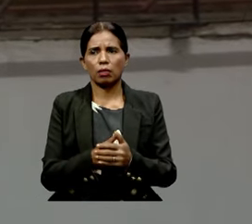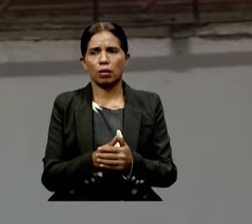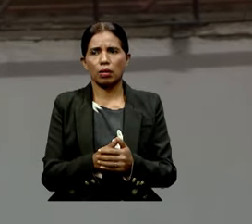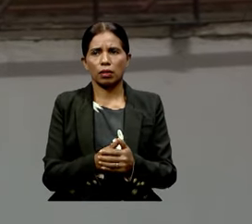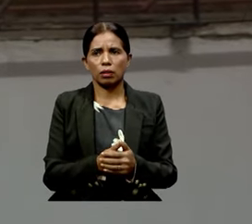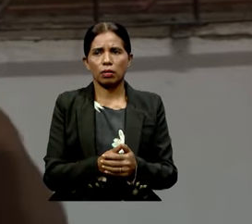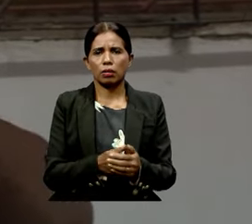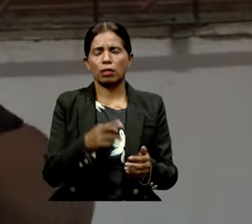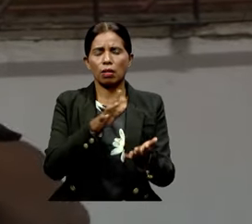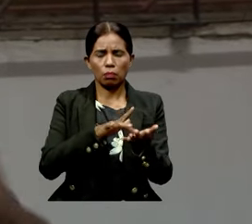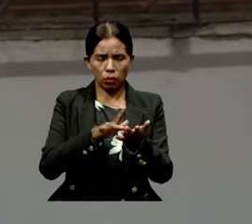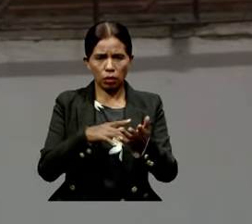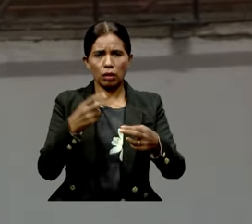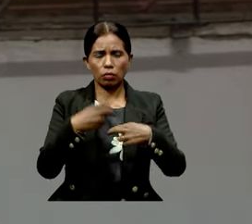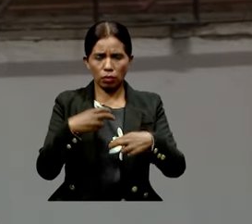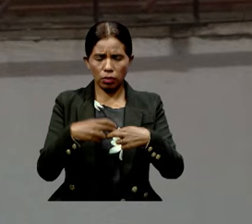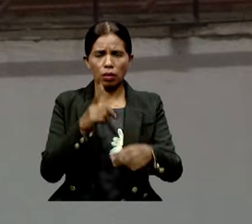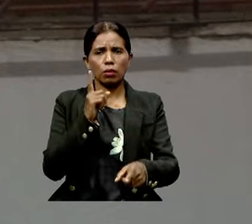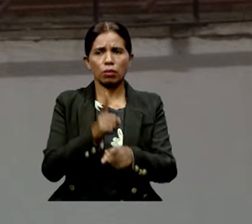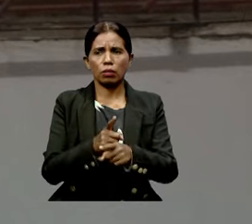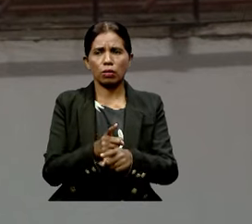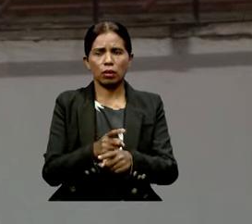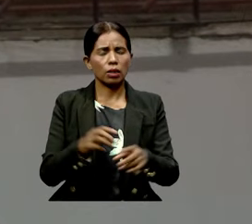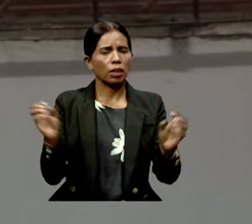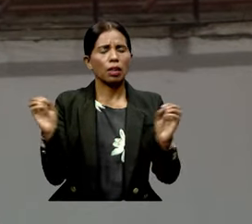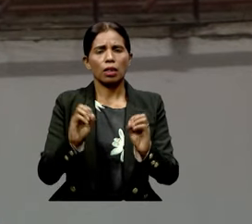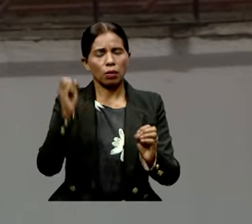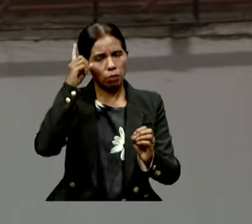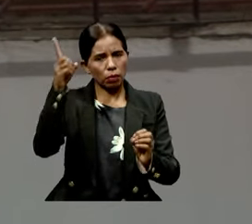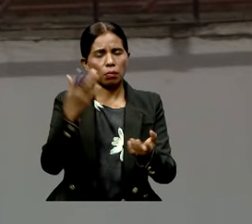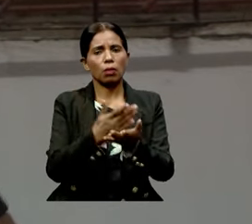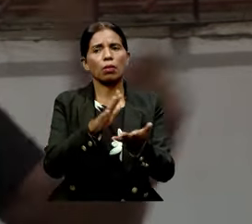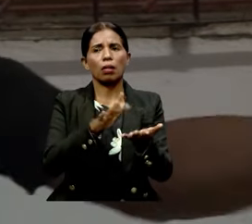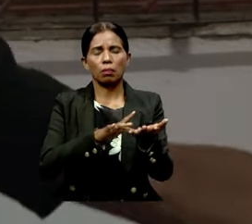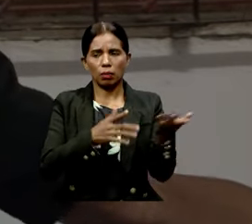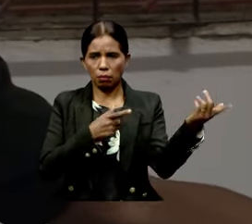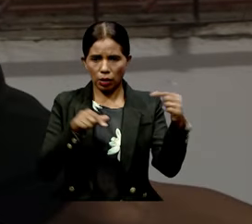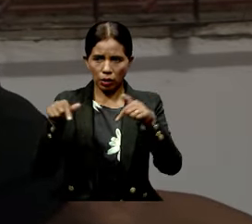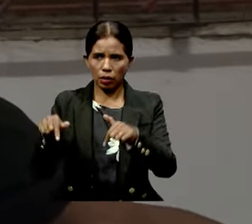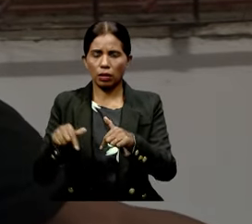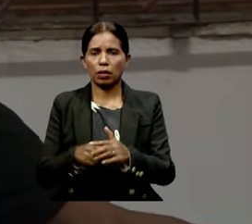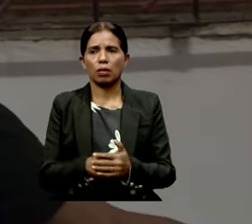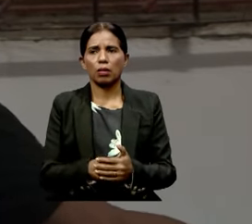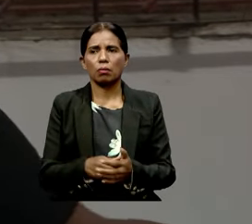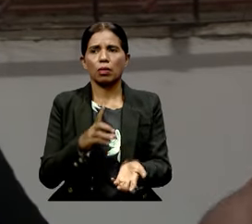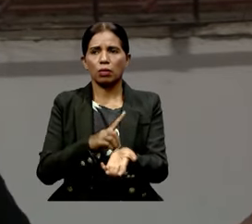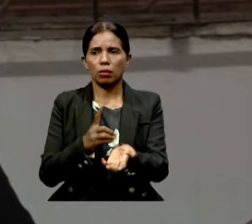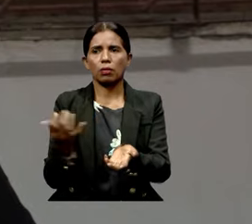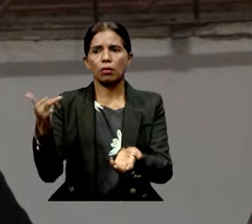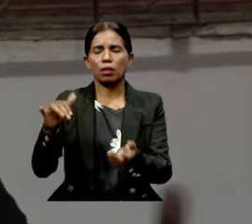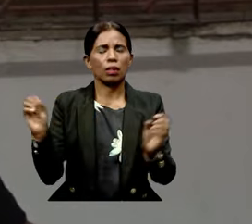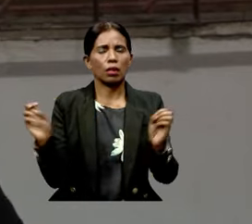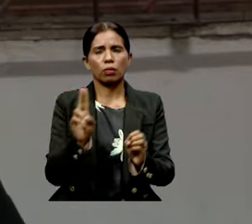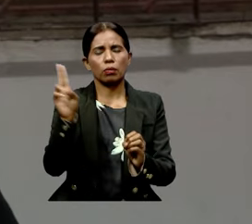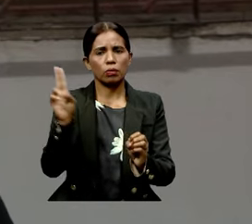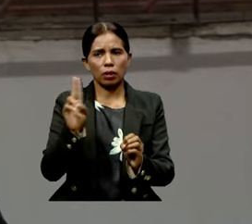que sensitivo la ali marne relação humana ni ida la compreende bahola sala ai moro mai hane ba doutor sira mai la usa ou